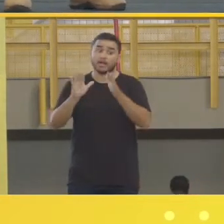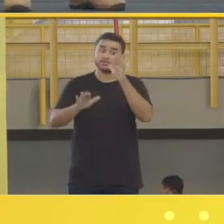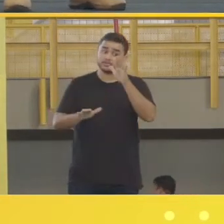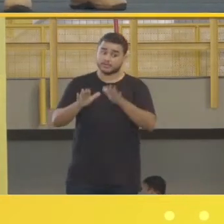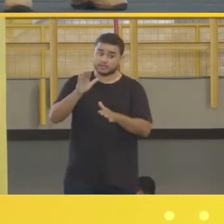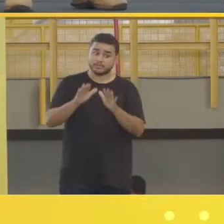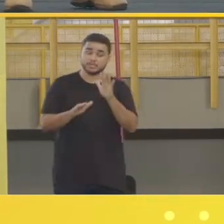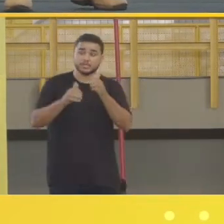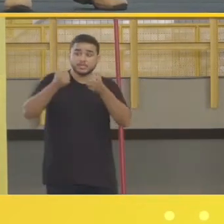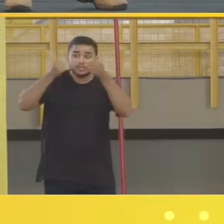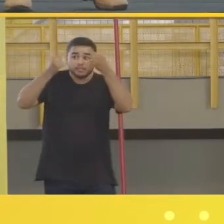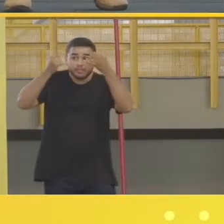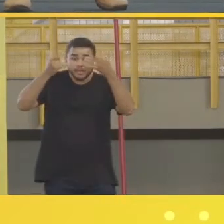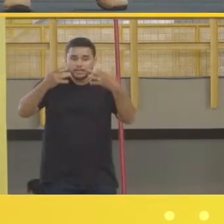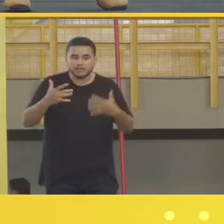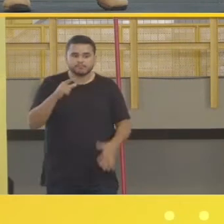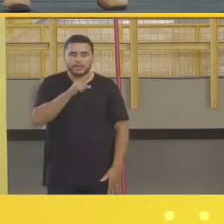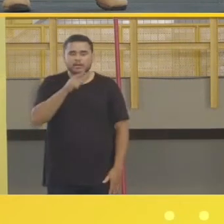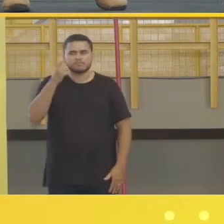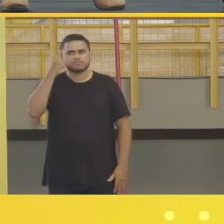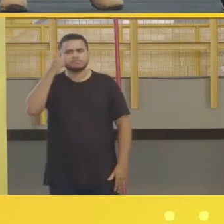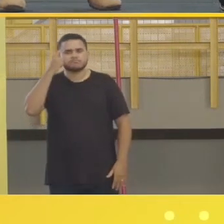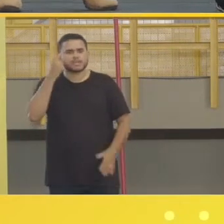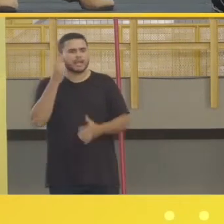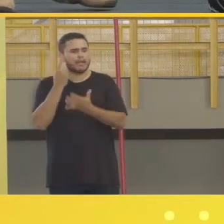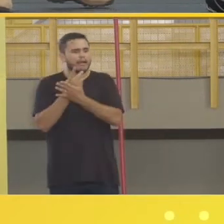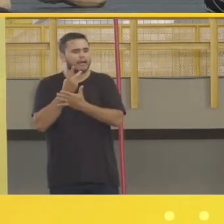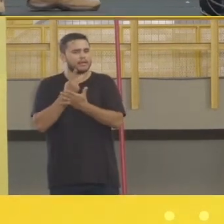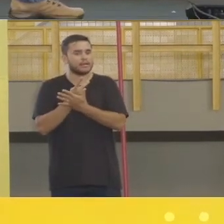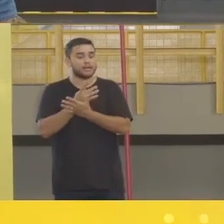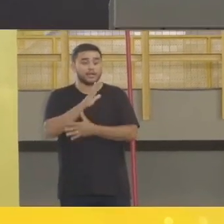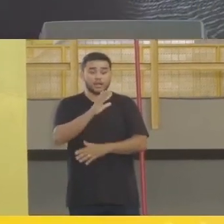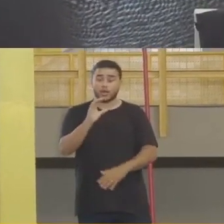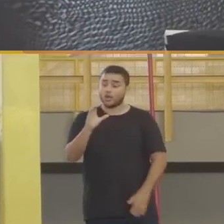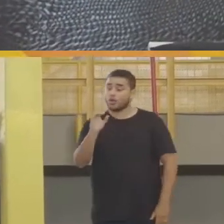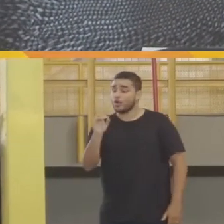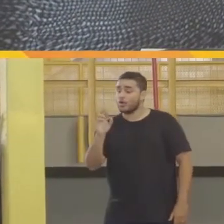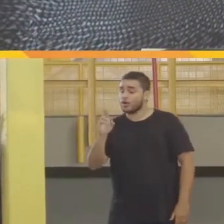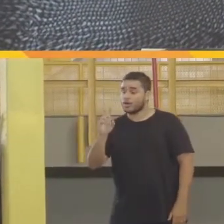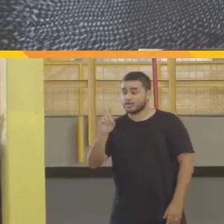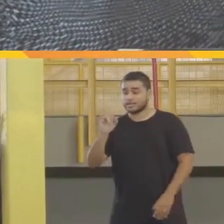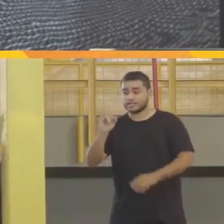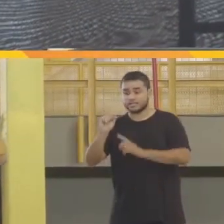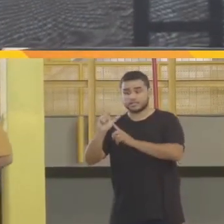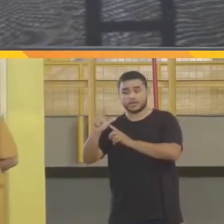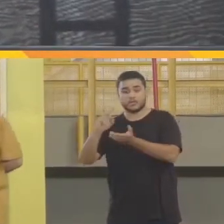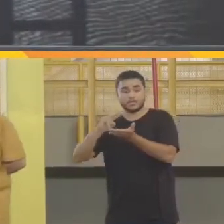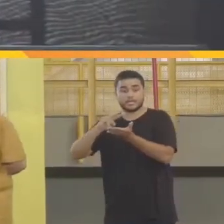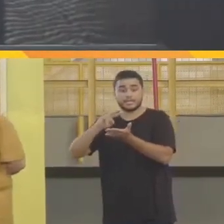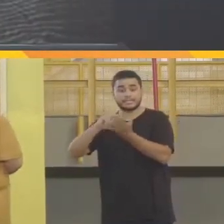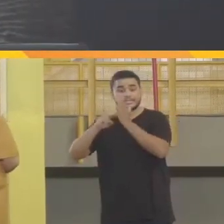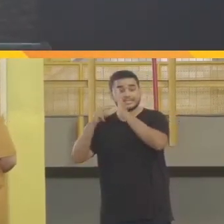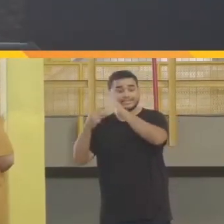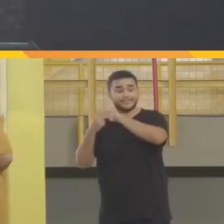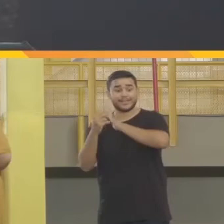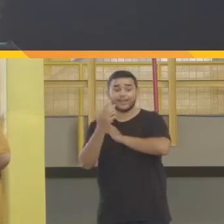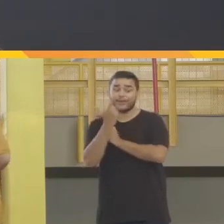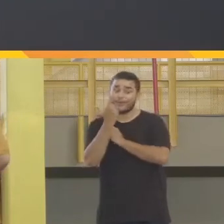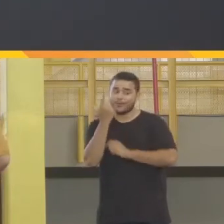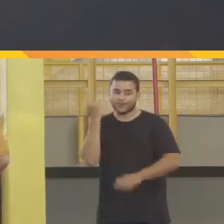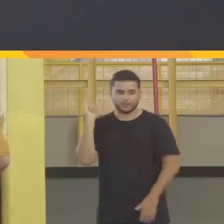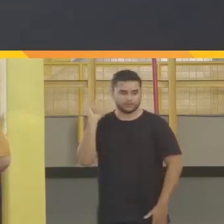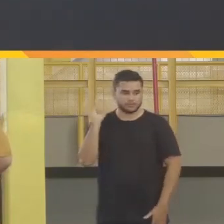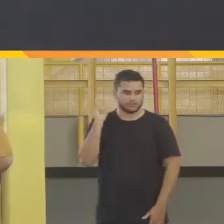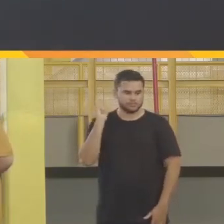de forma errada. Por quê? Porque as palavras elas assumem novos significados.